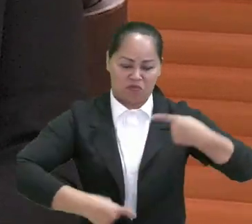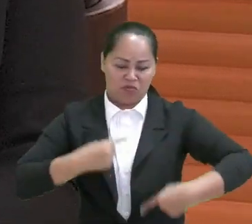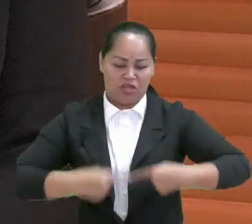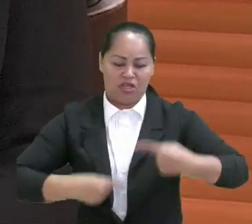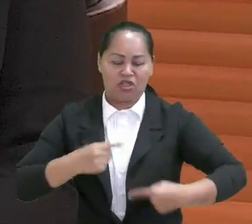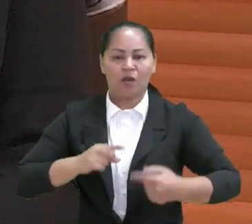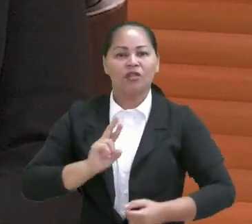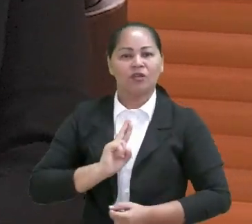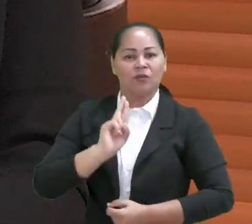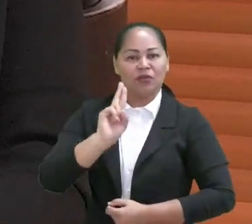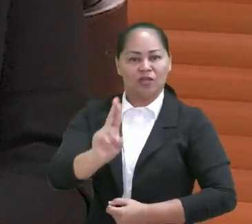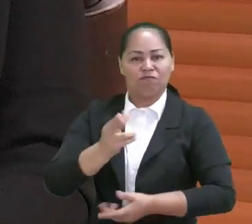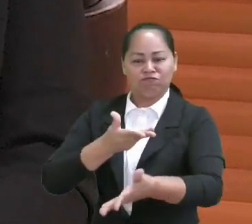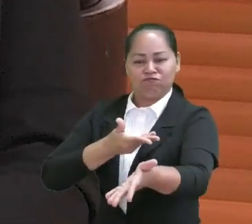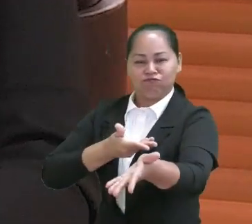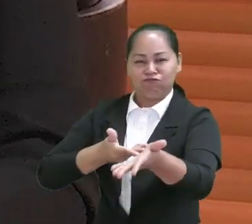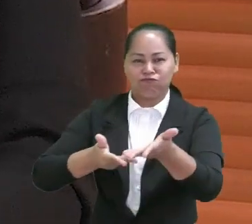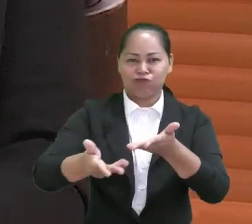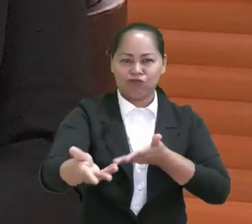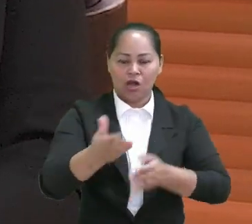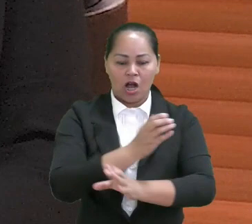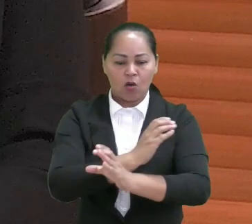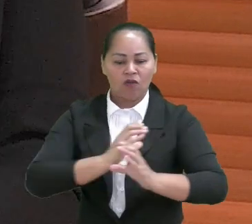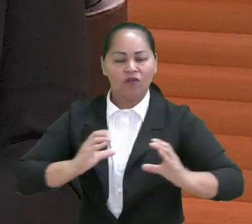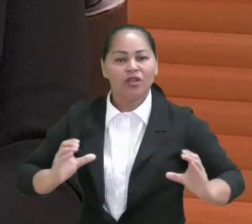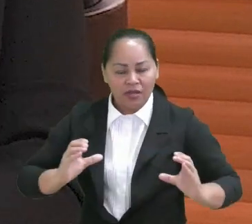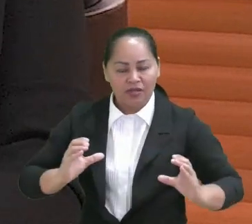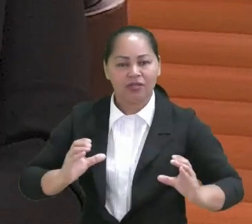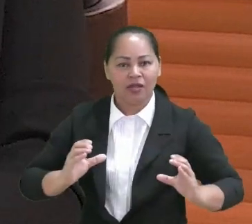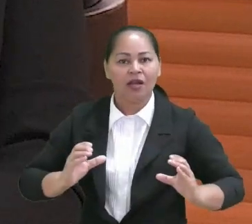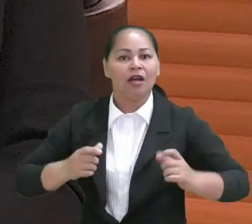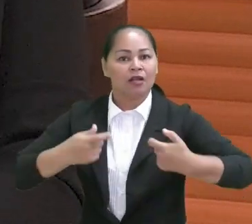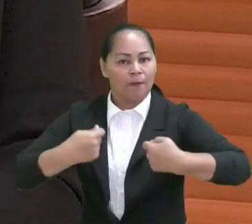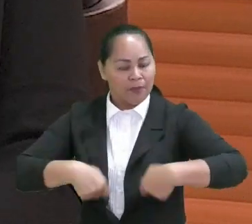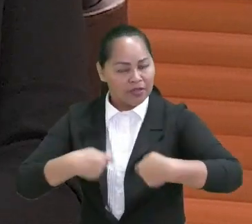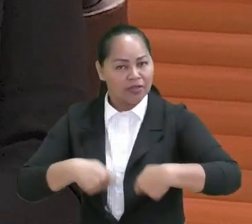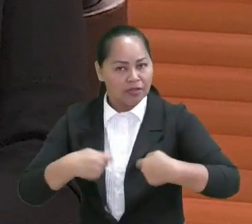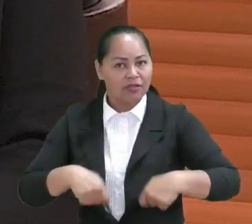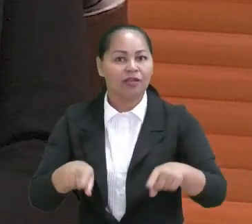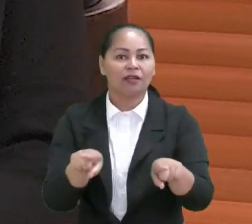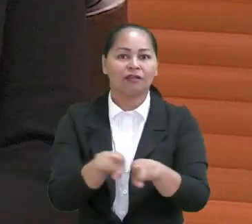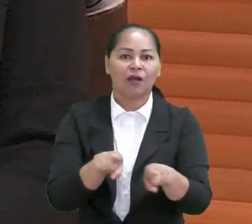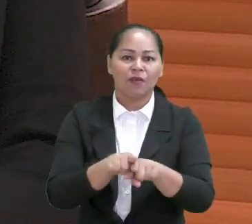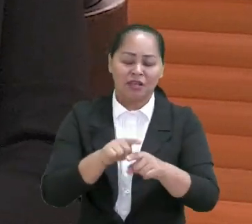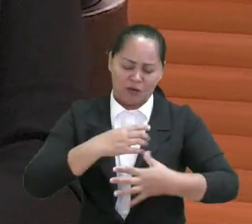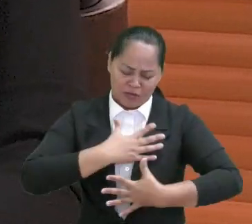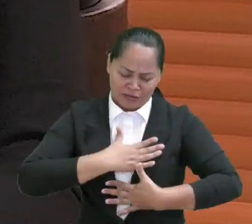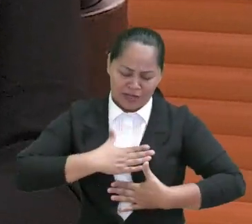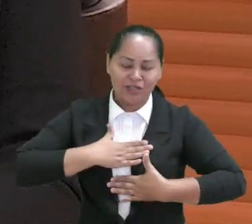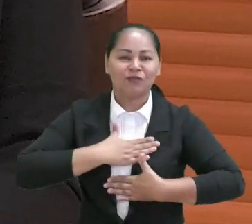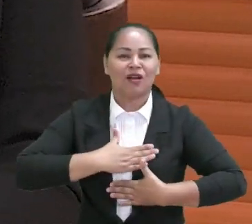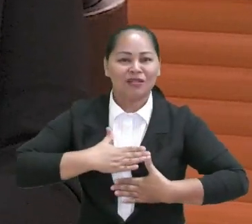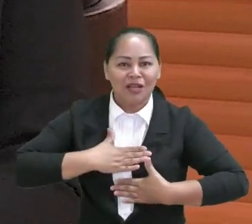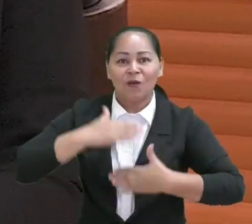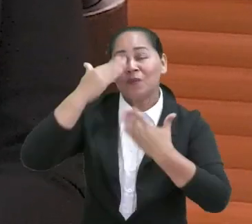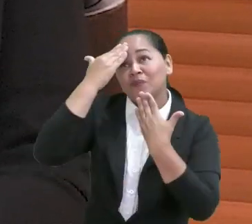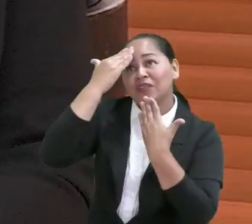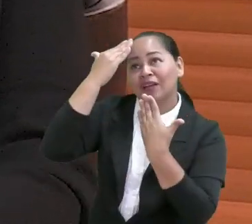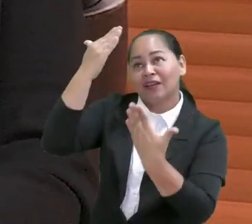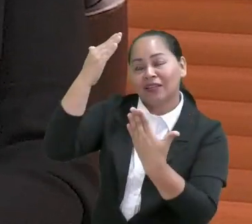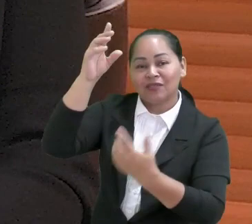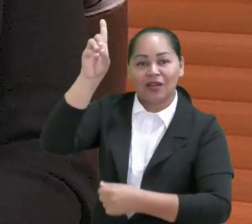a gente devolve nessa confiança, né, para as pessoas, e a satisfação é muito grande. Grata a